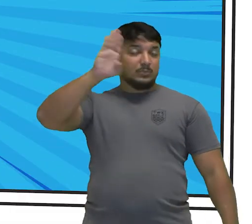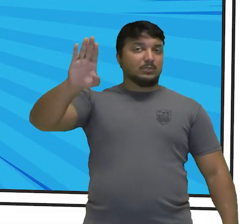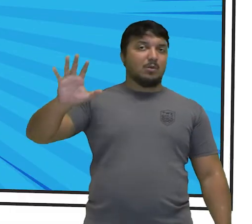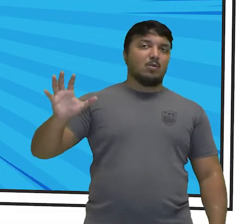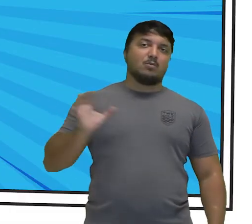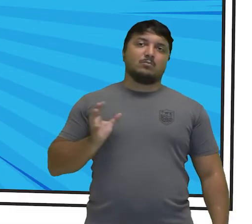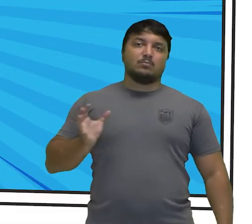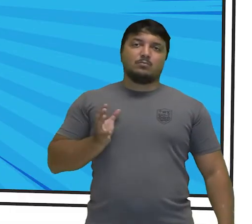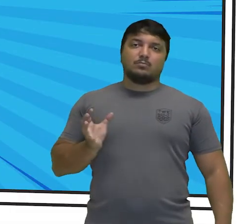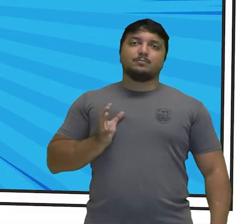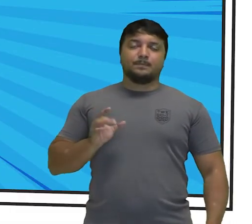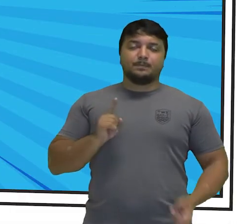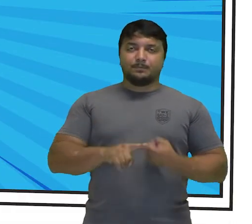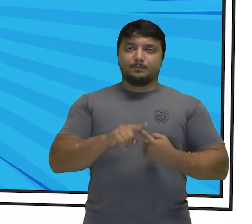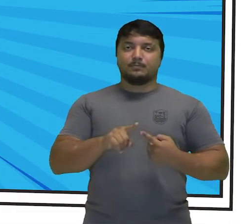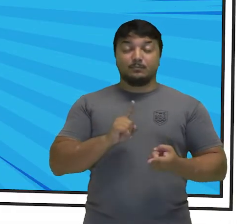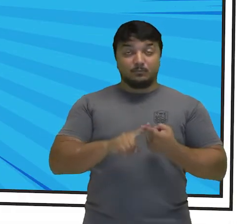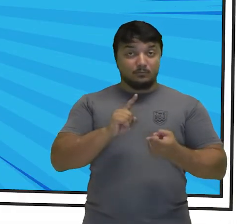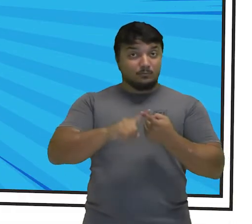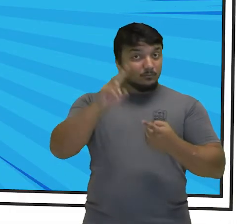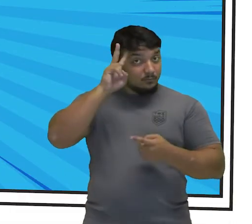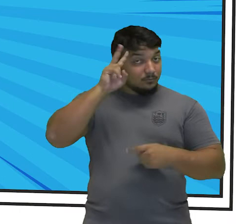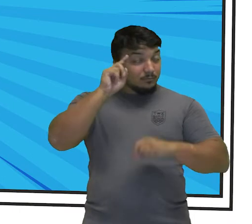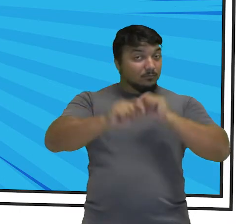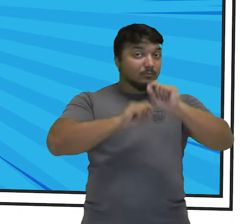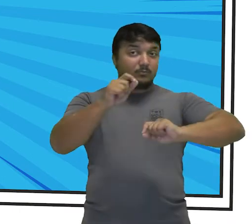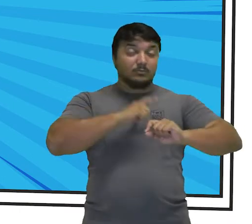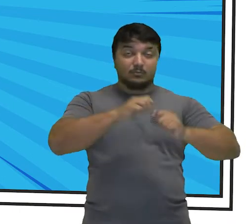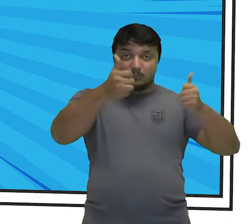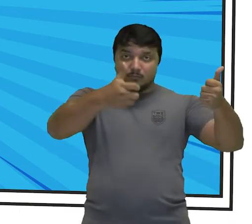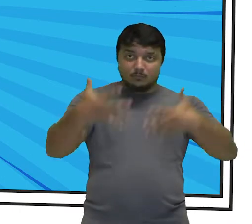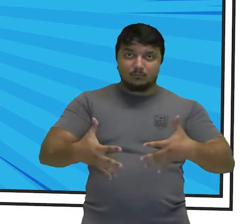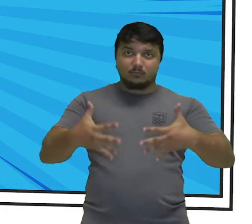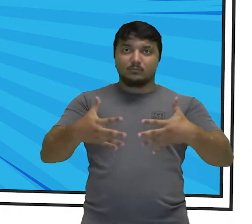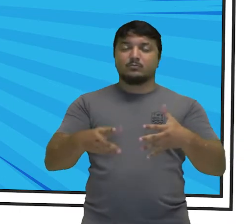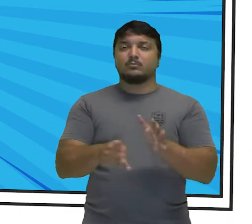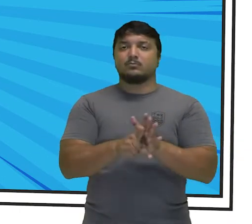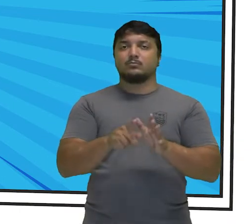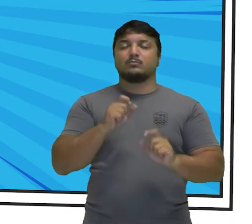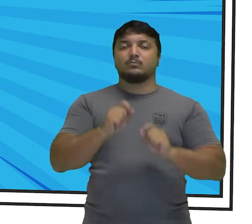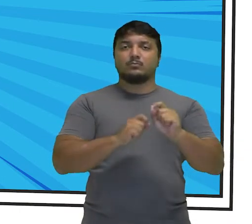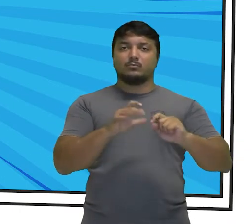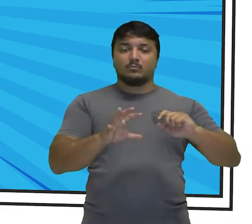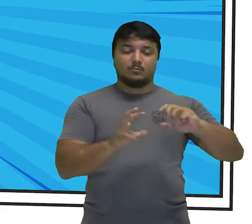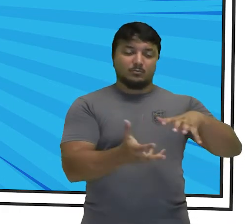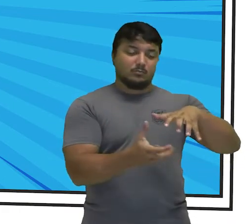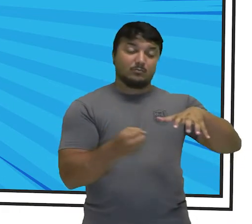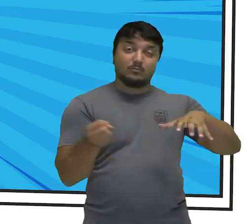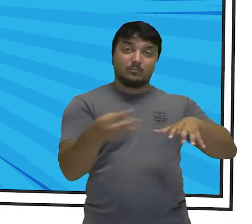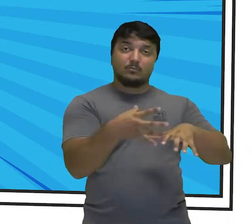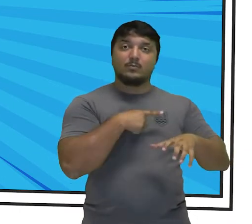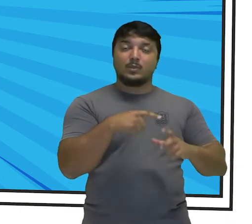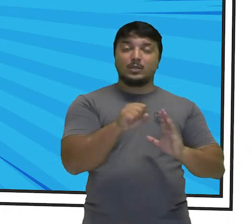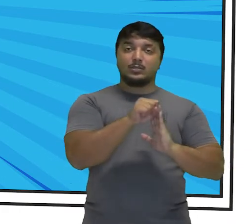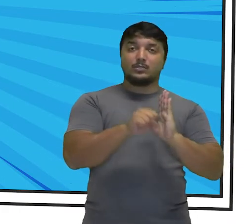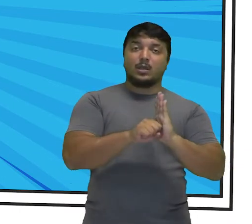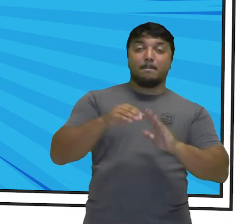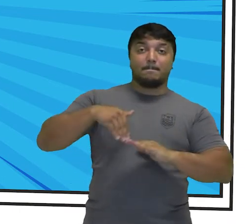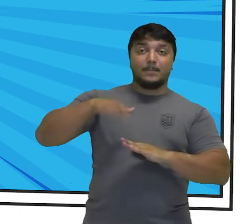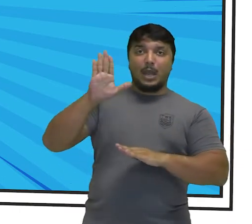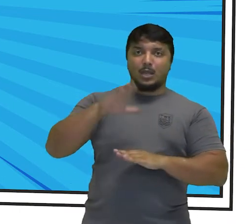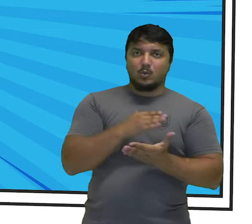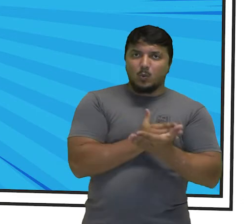processo. E também, lembre-se, eu quando falo de mundo moderno, eu estou falando de mais séculos, eu não estou falando